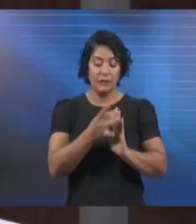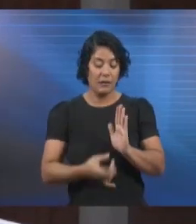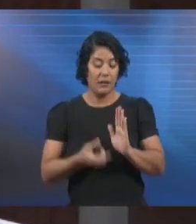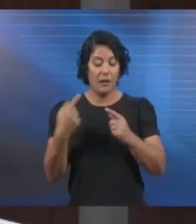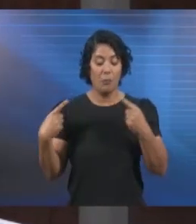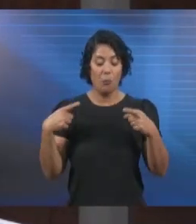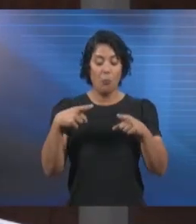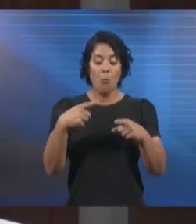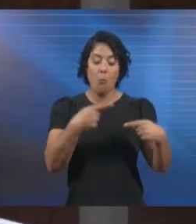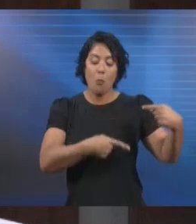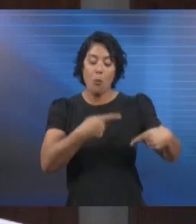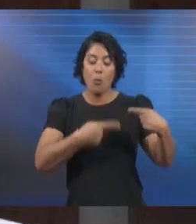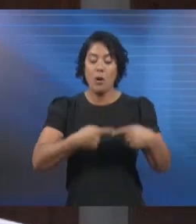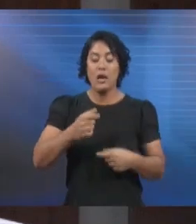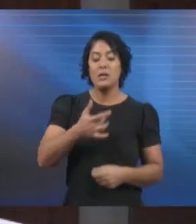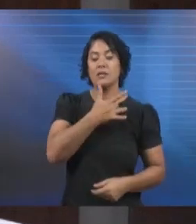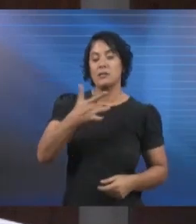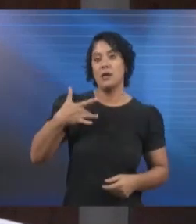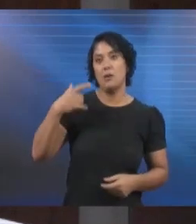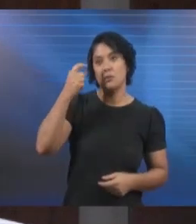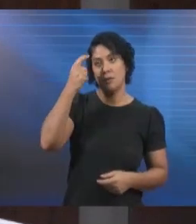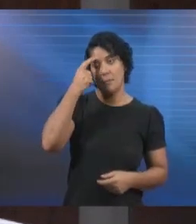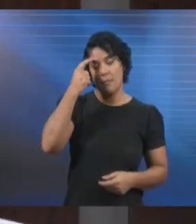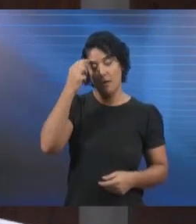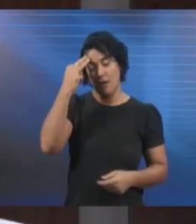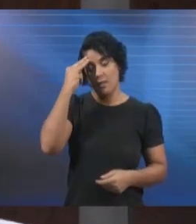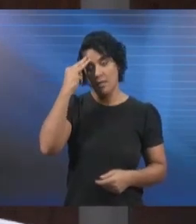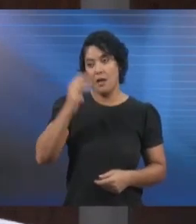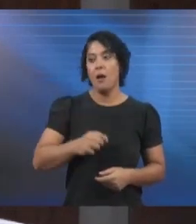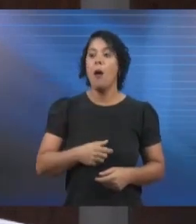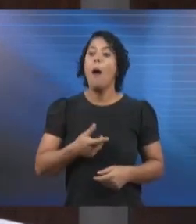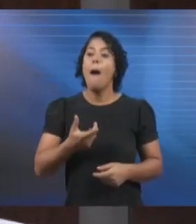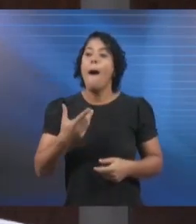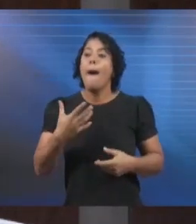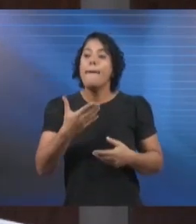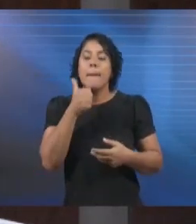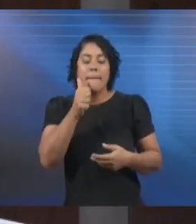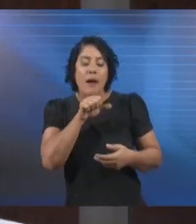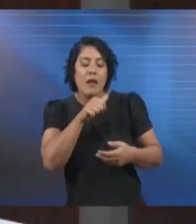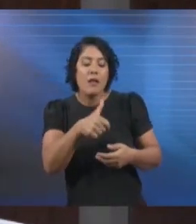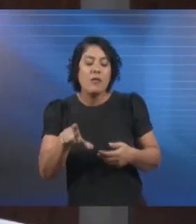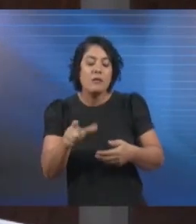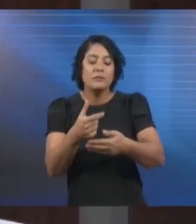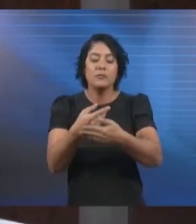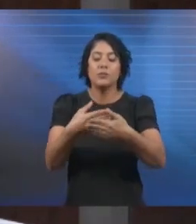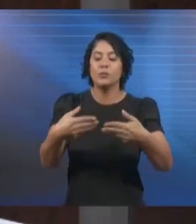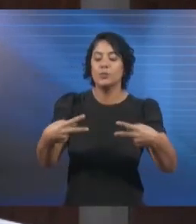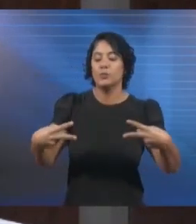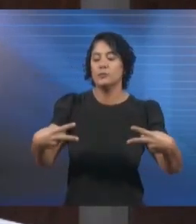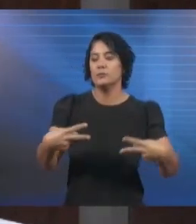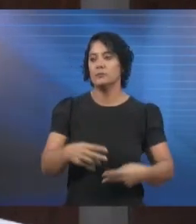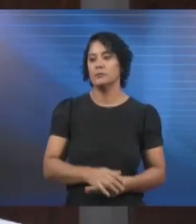atenção à saúde mental materna do Estado do Rio Grande do Norte e das outras providências